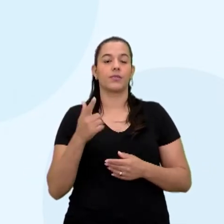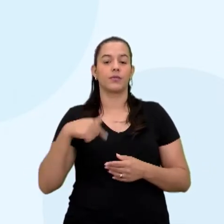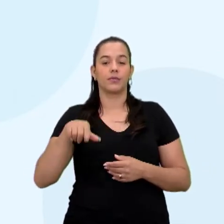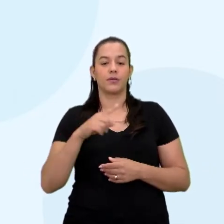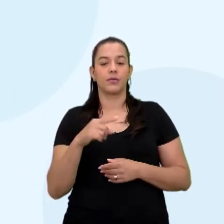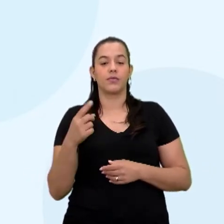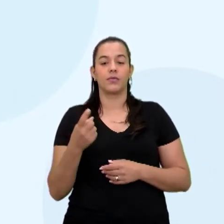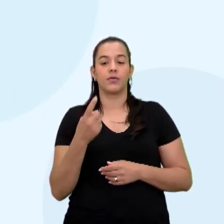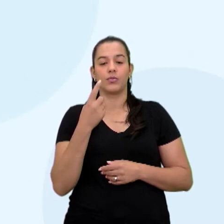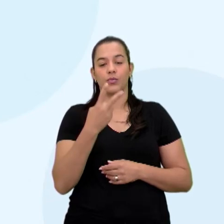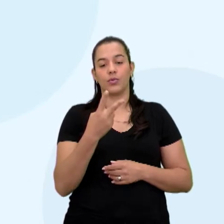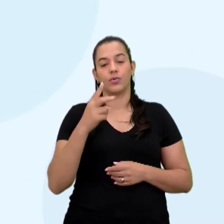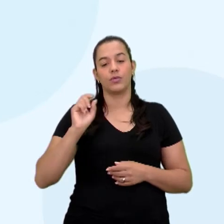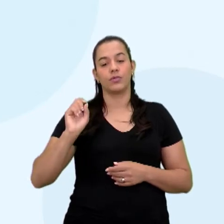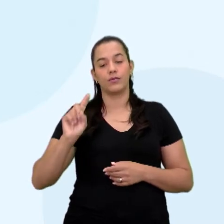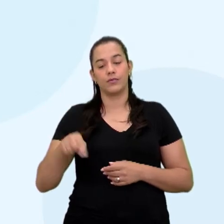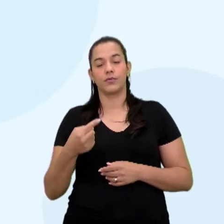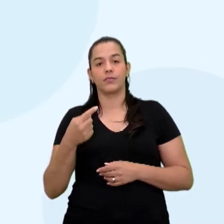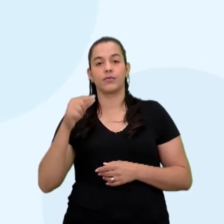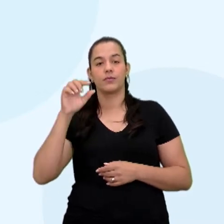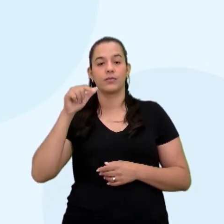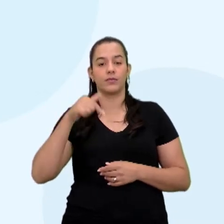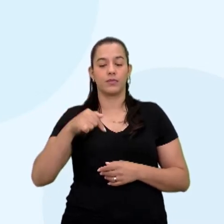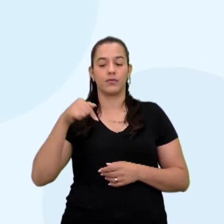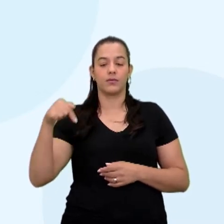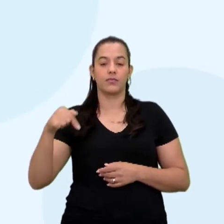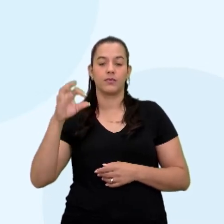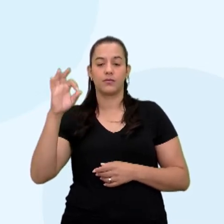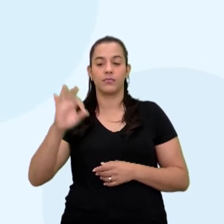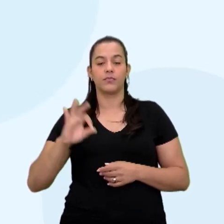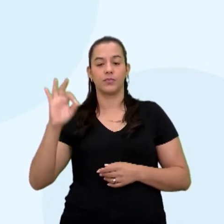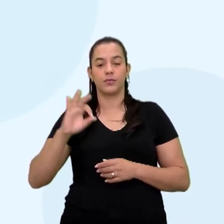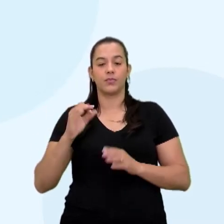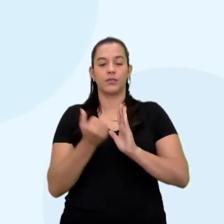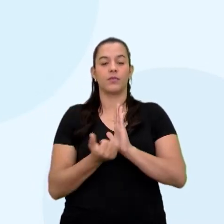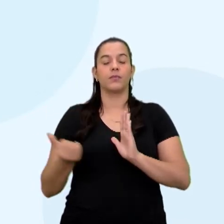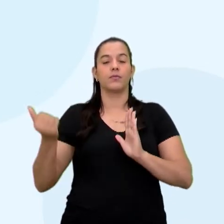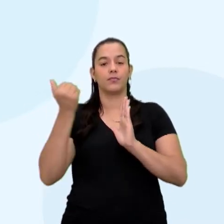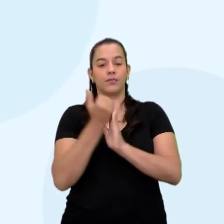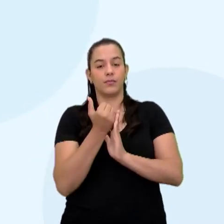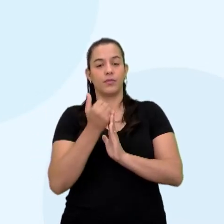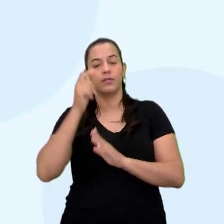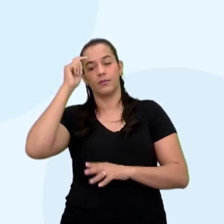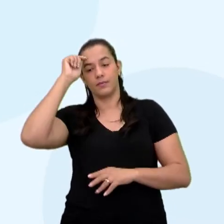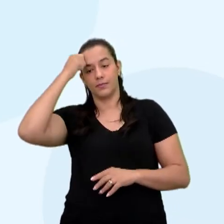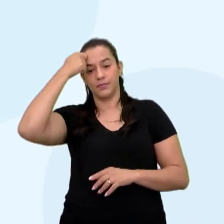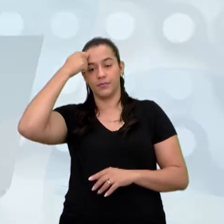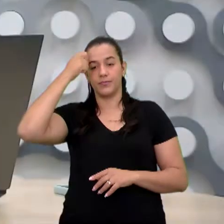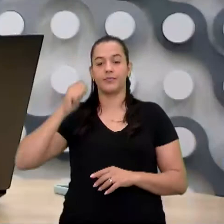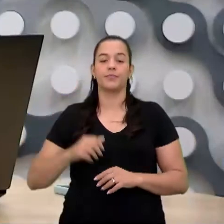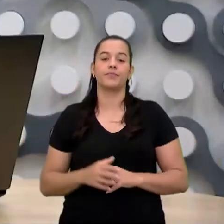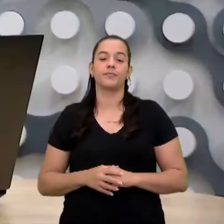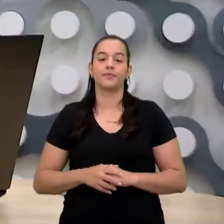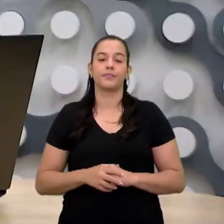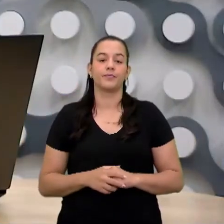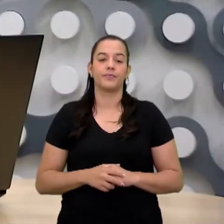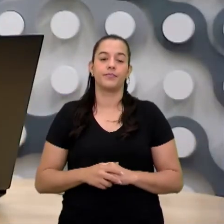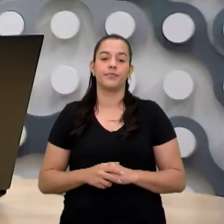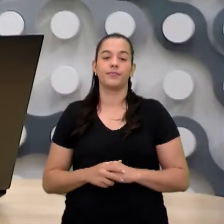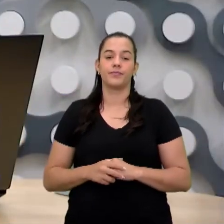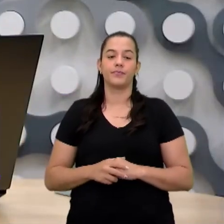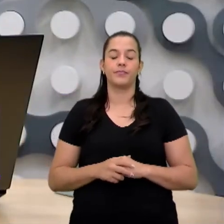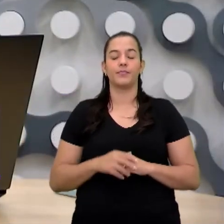tem 2,67% de ganho, né, a mais do que quem tem a cor preta aí. Então vejo